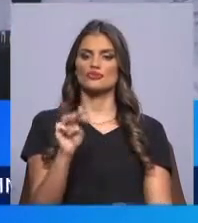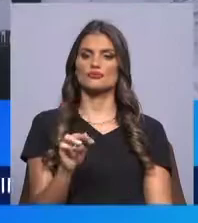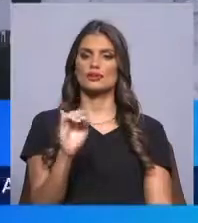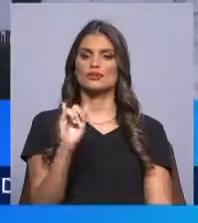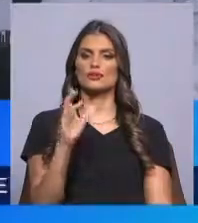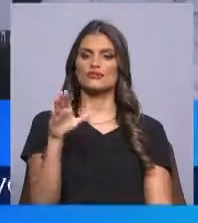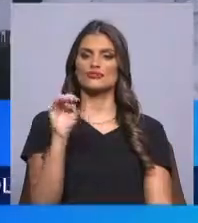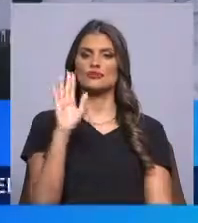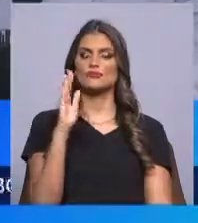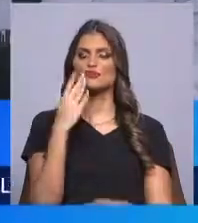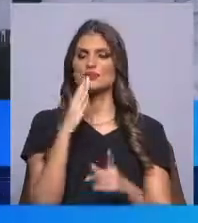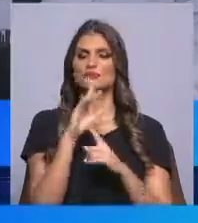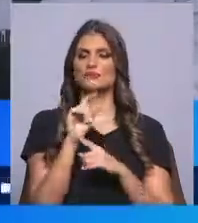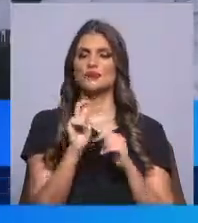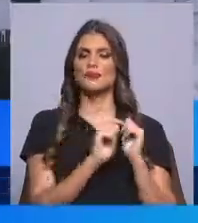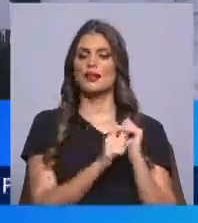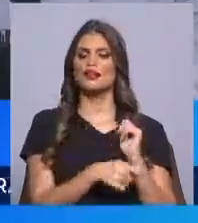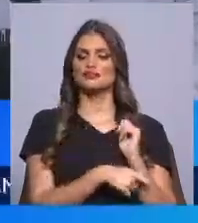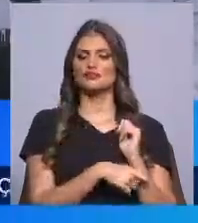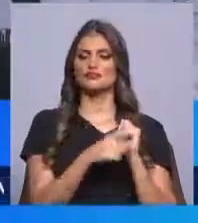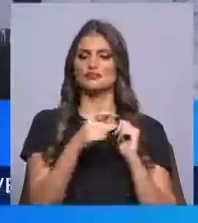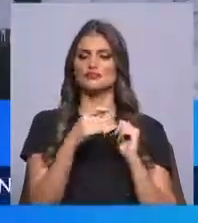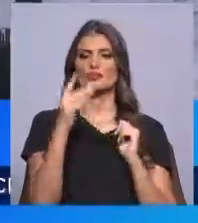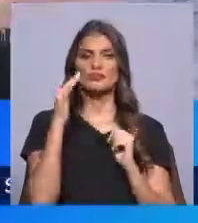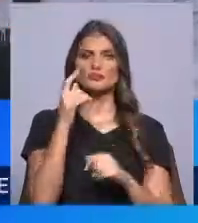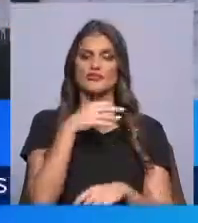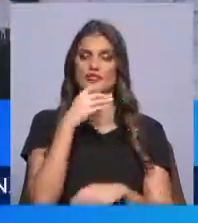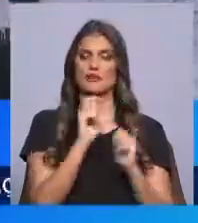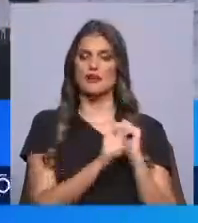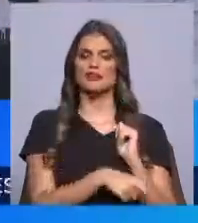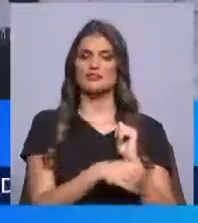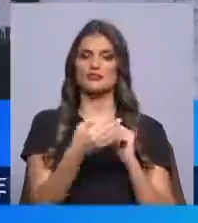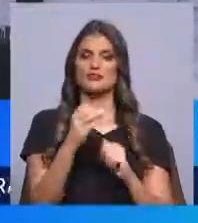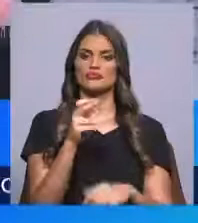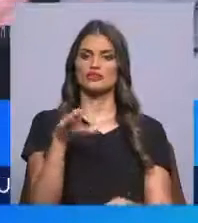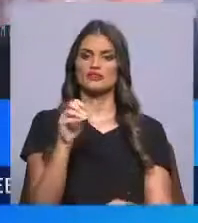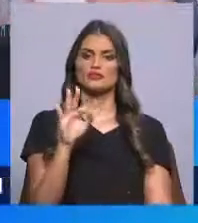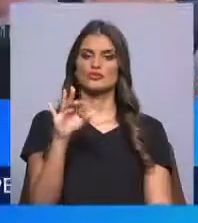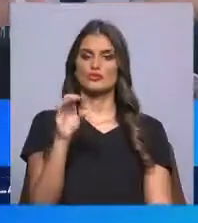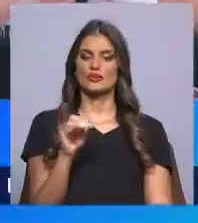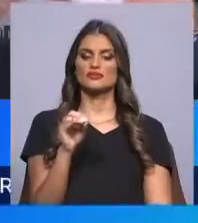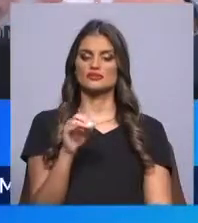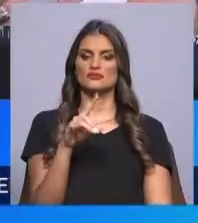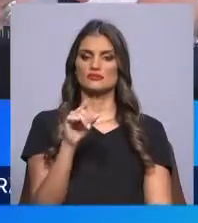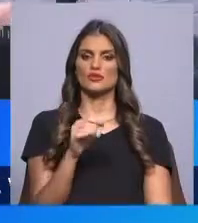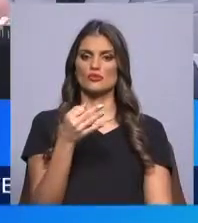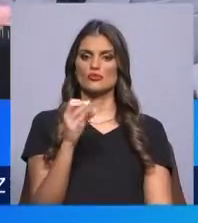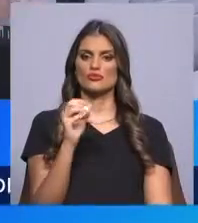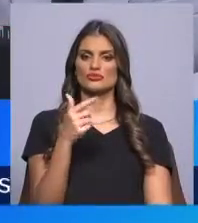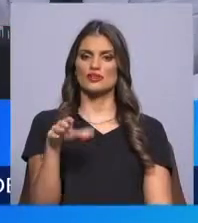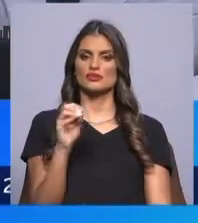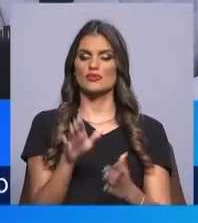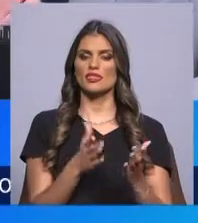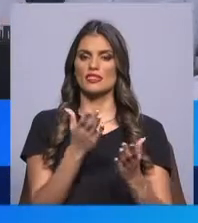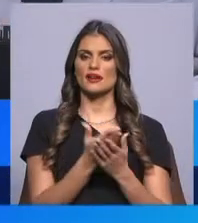também, por exemplo, que as bananas, quem diria que íamos falar de bananas, as bananas têm potássio 40. No decaimento do potássio dá origem